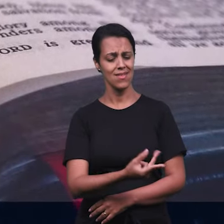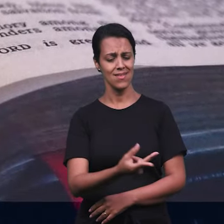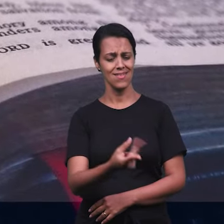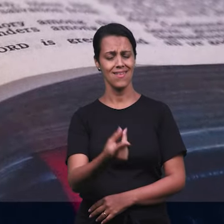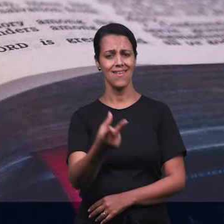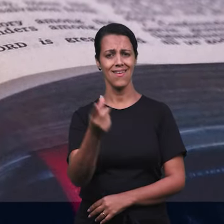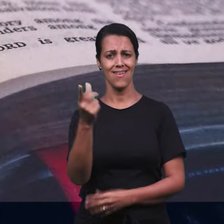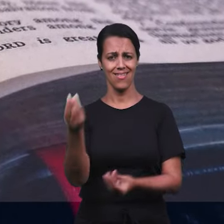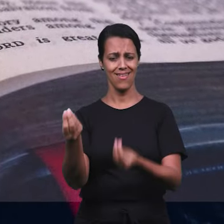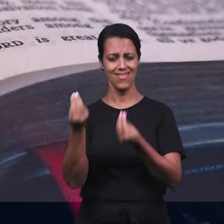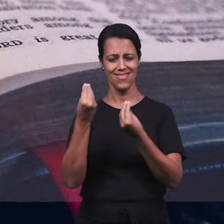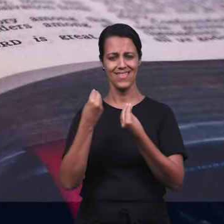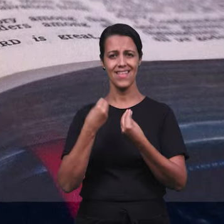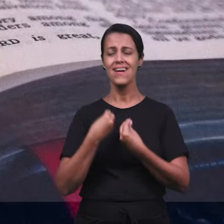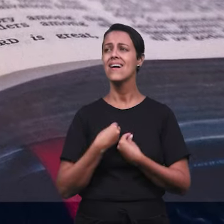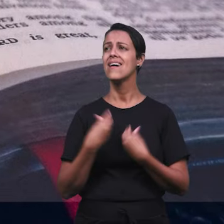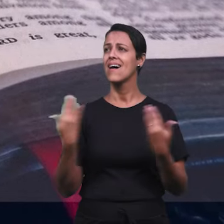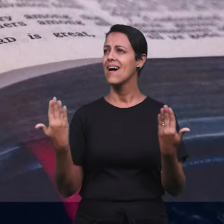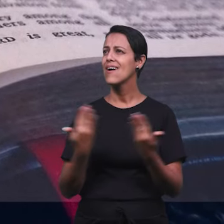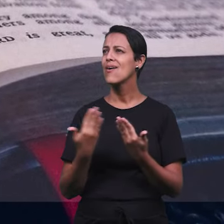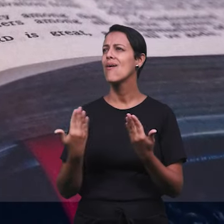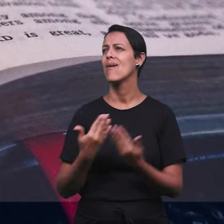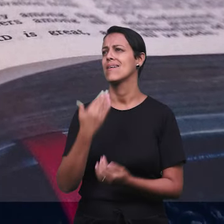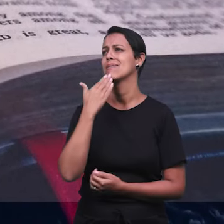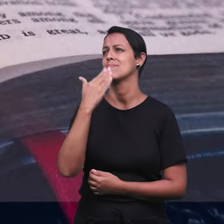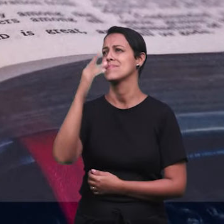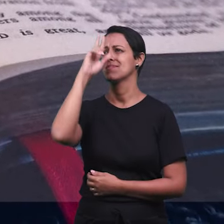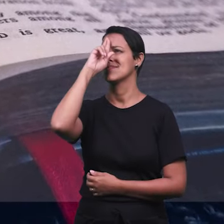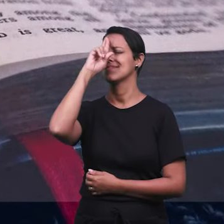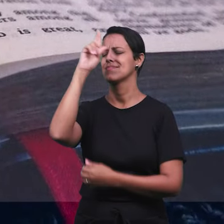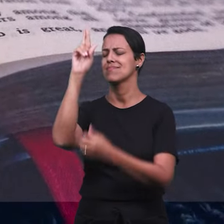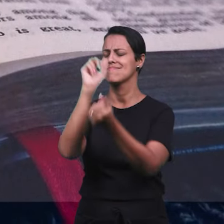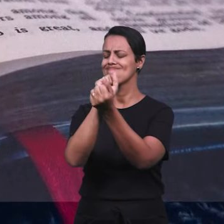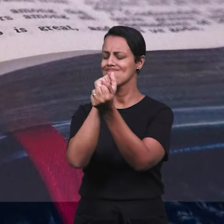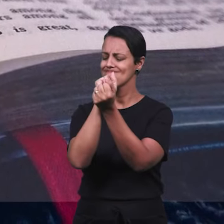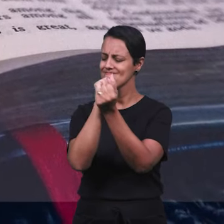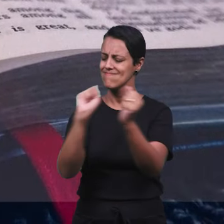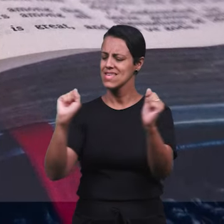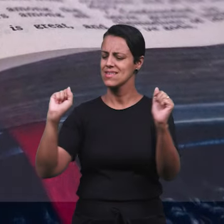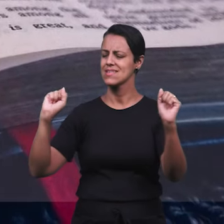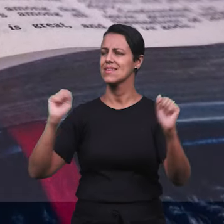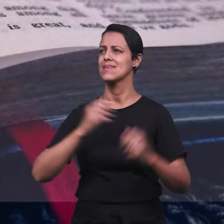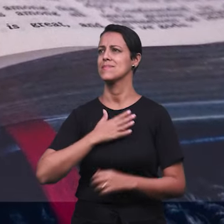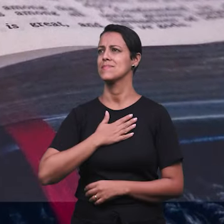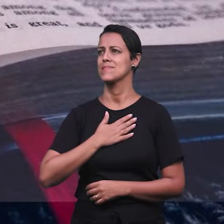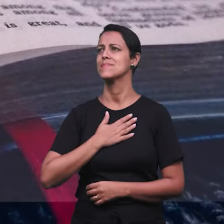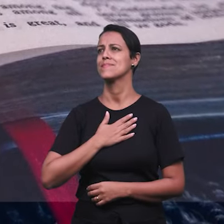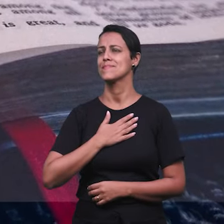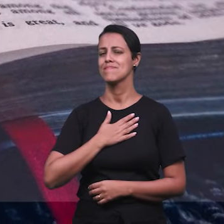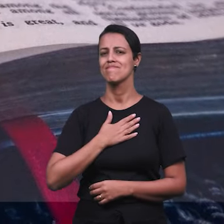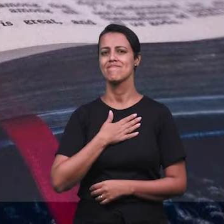é vi ó bendito vem me